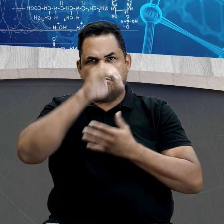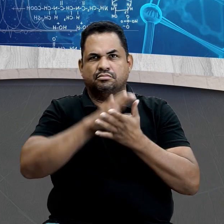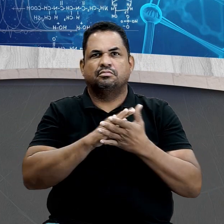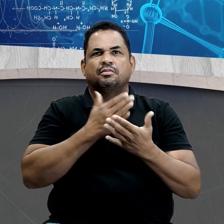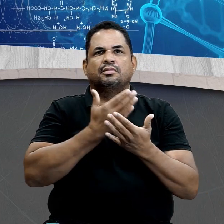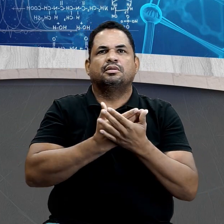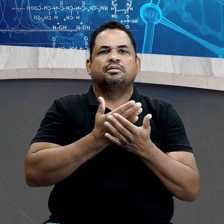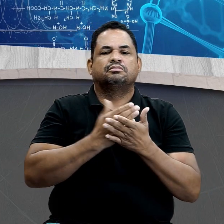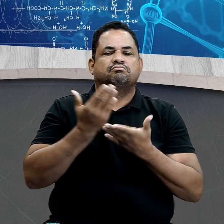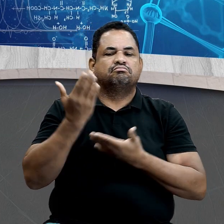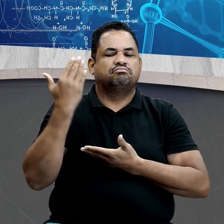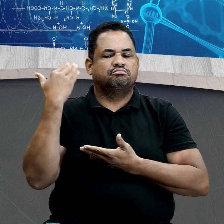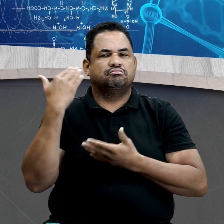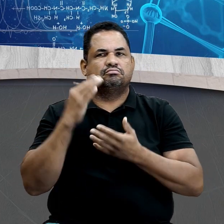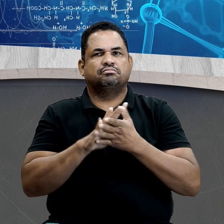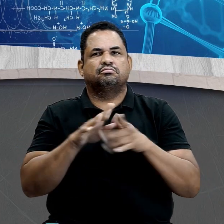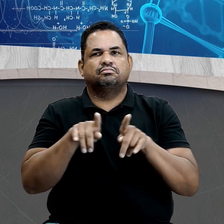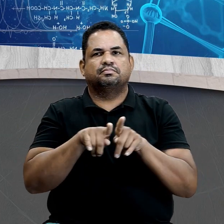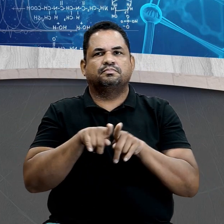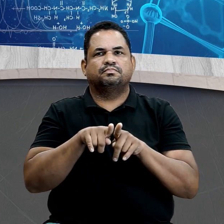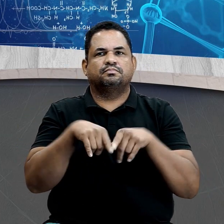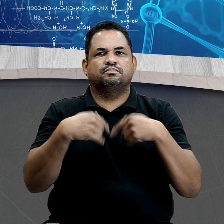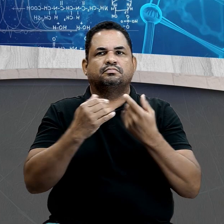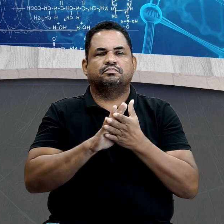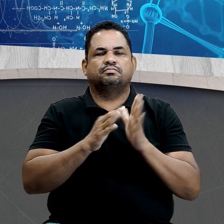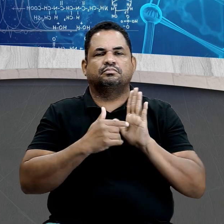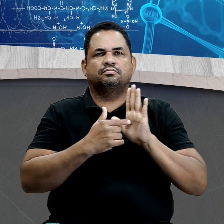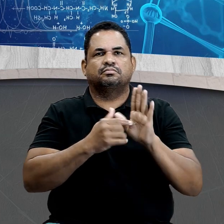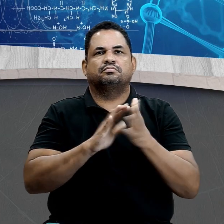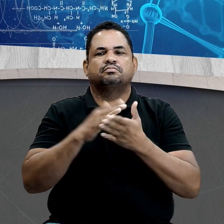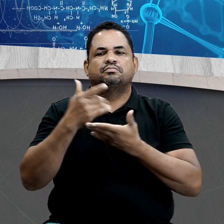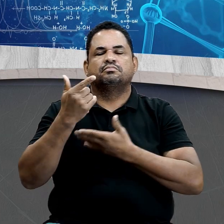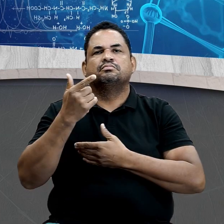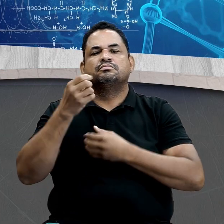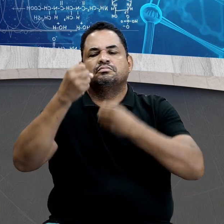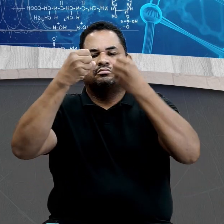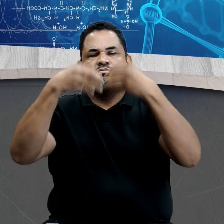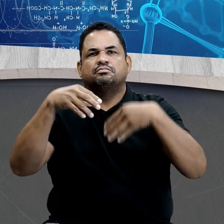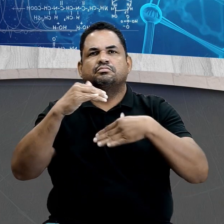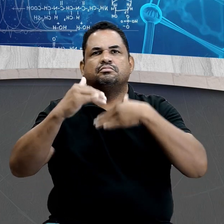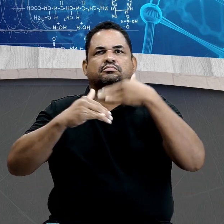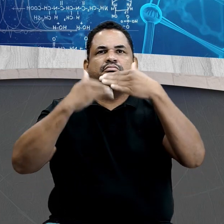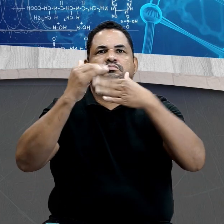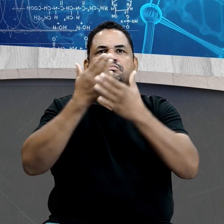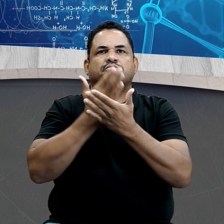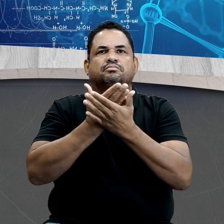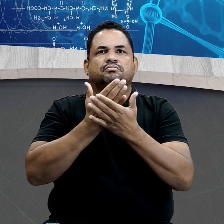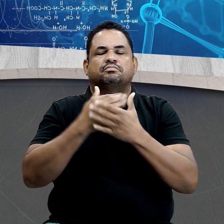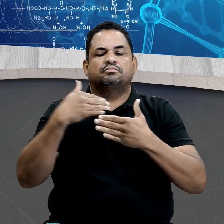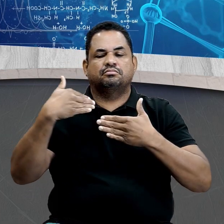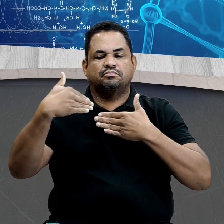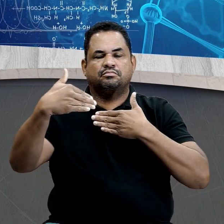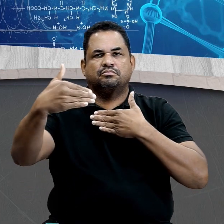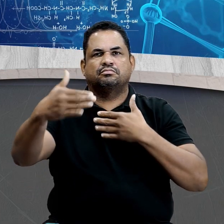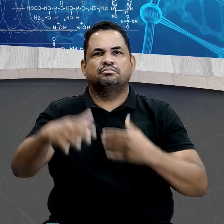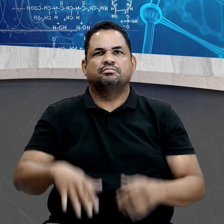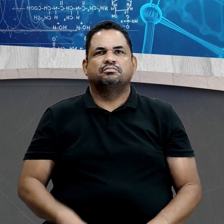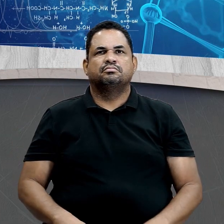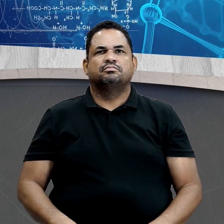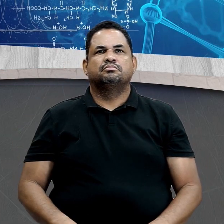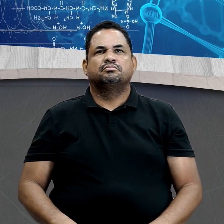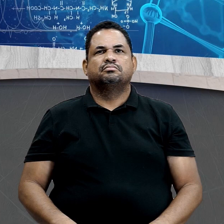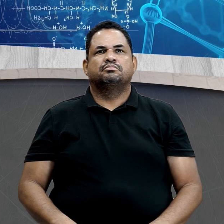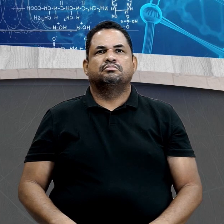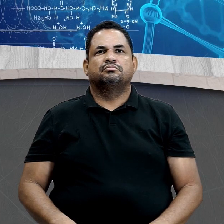esses conhecimentos nós vamos também apresentando de outra maneira, evoluindo nas aulas subsequentes, tá bom? Então, falar